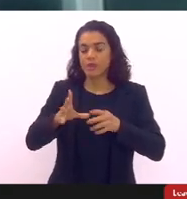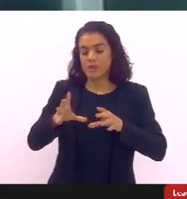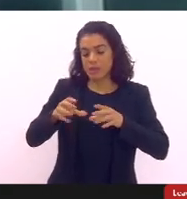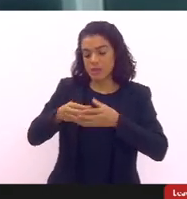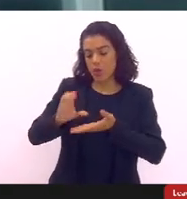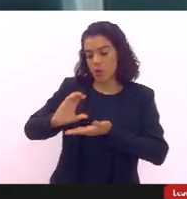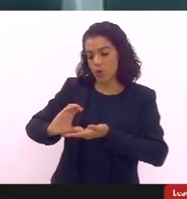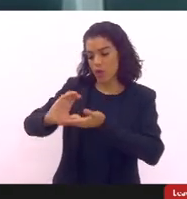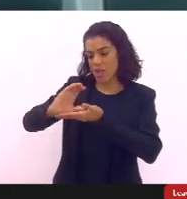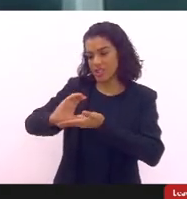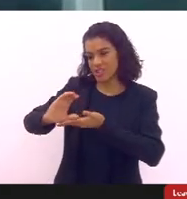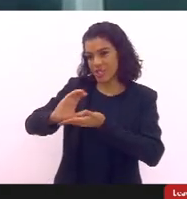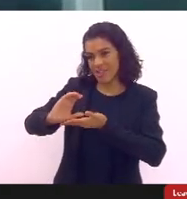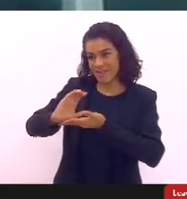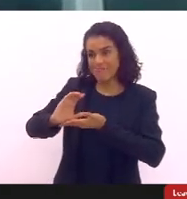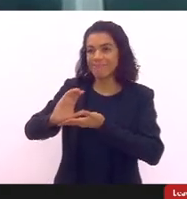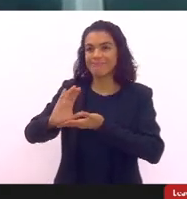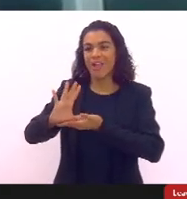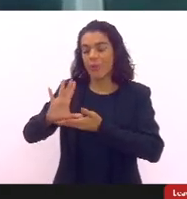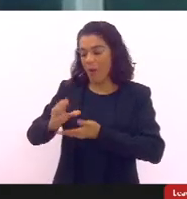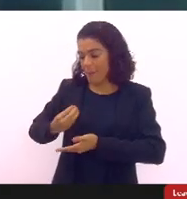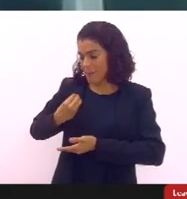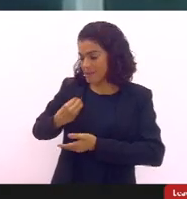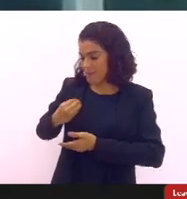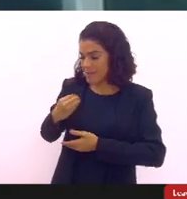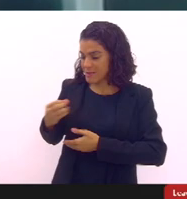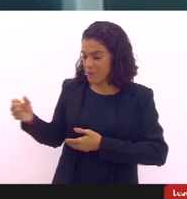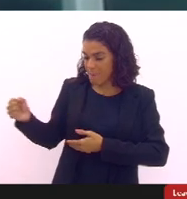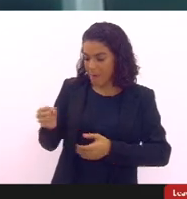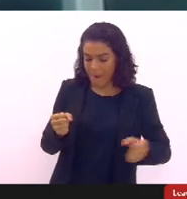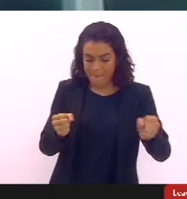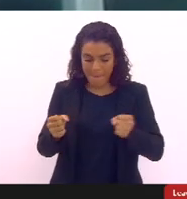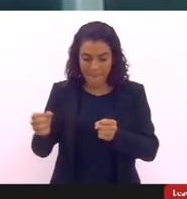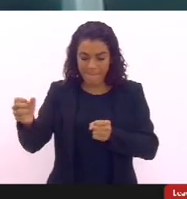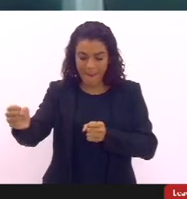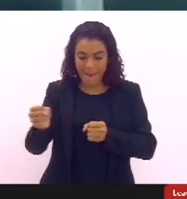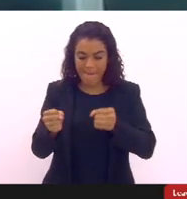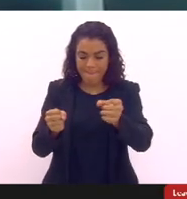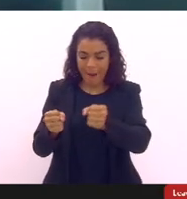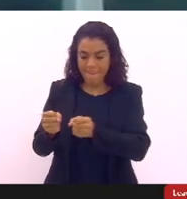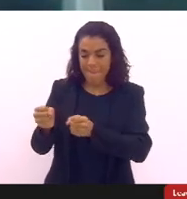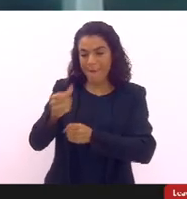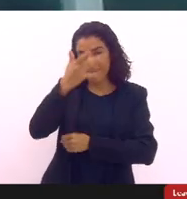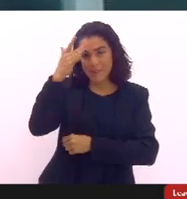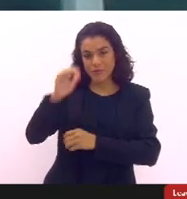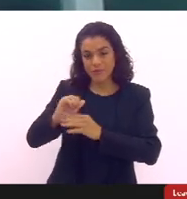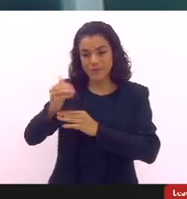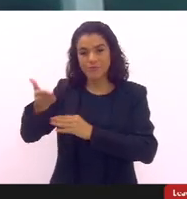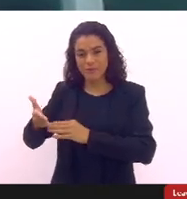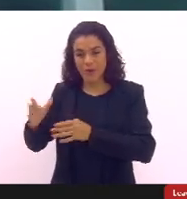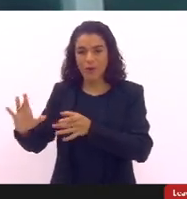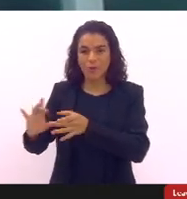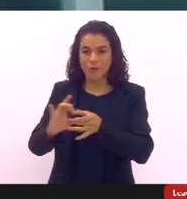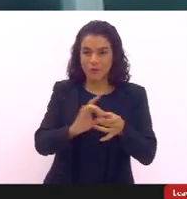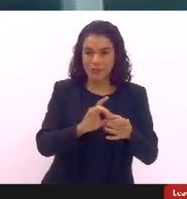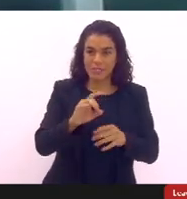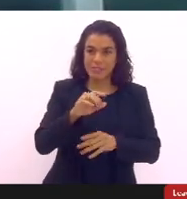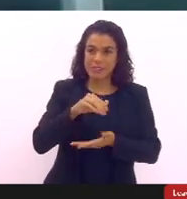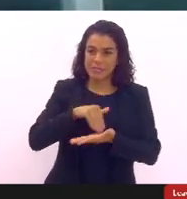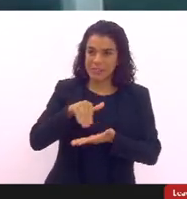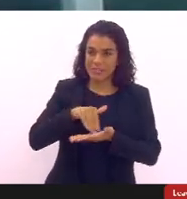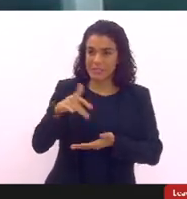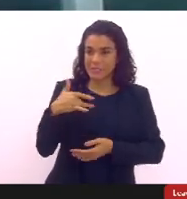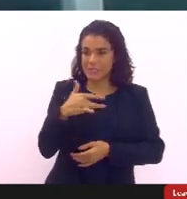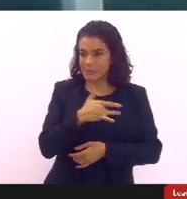colegiada, né, com a participação de várias outras pessoas de fora do contexto da Secretaria de Saúde.